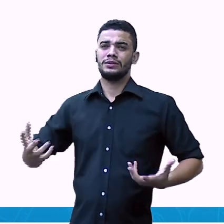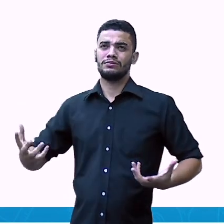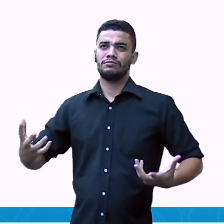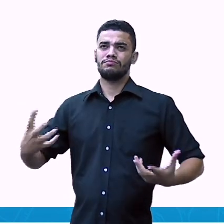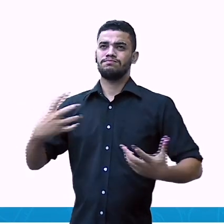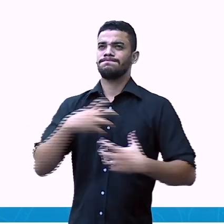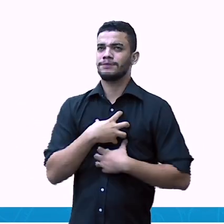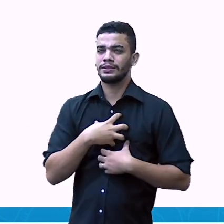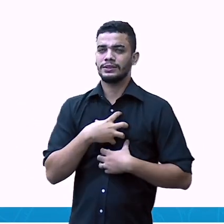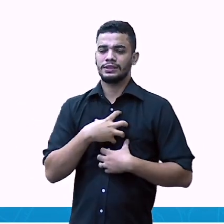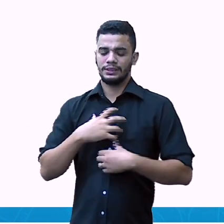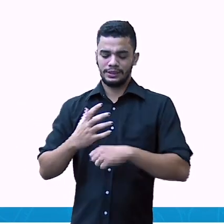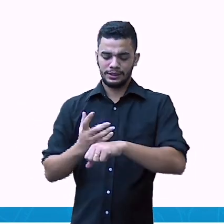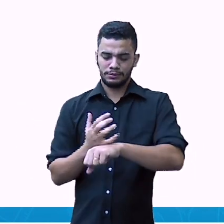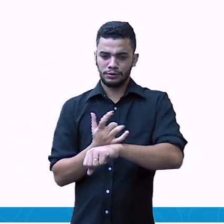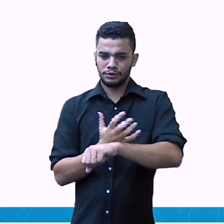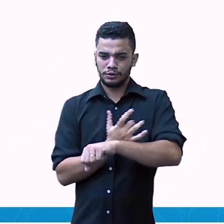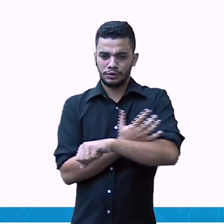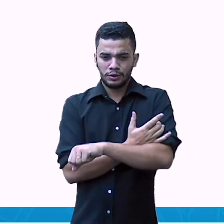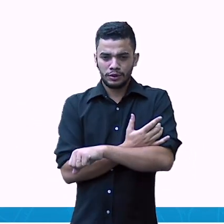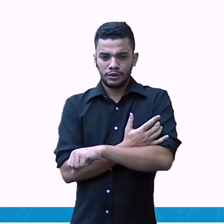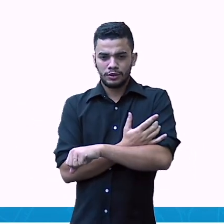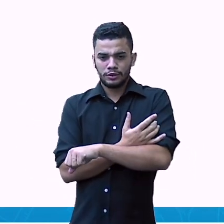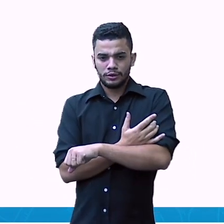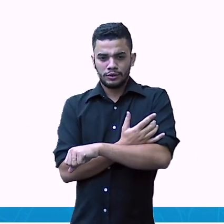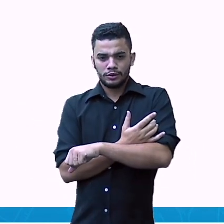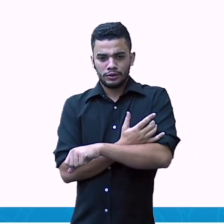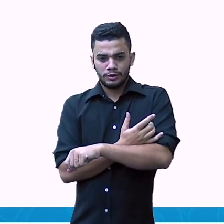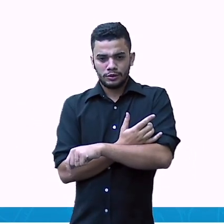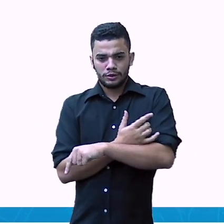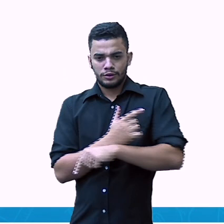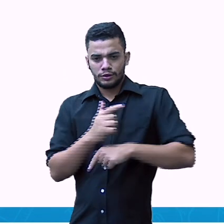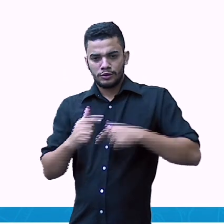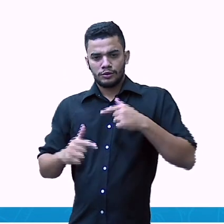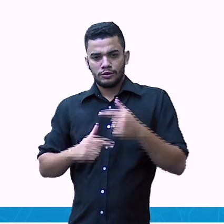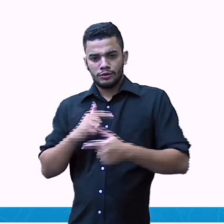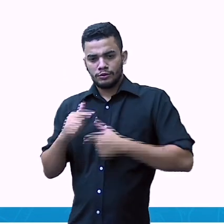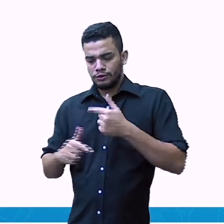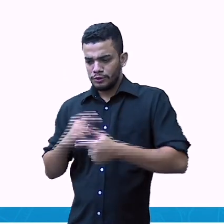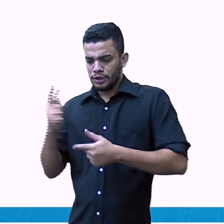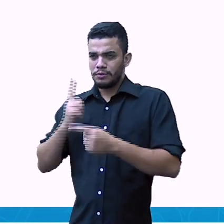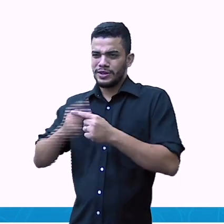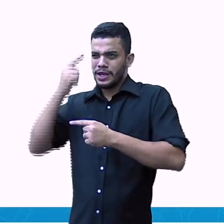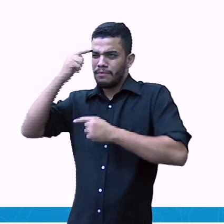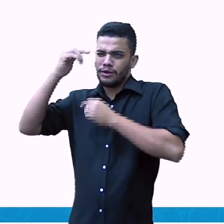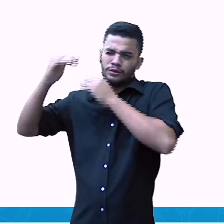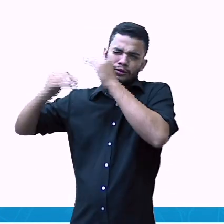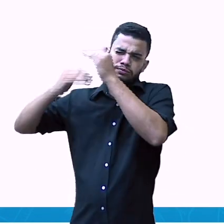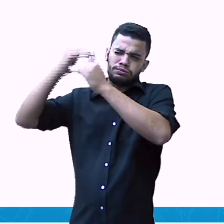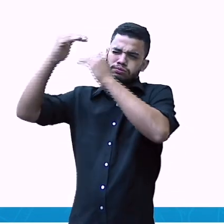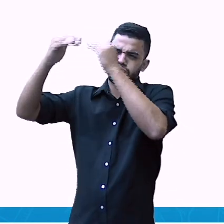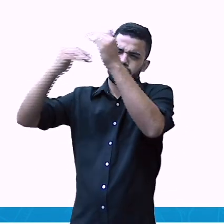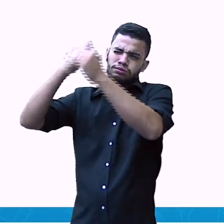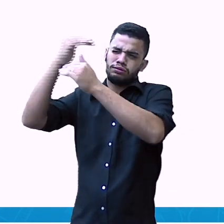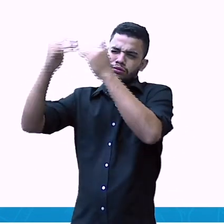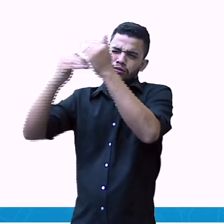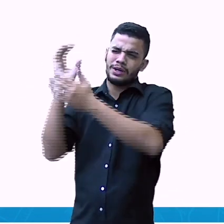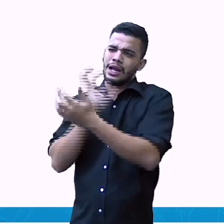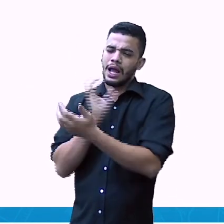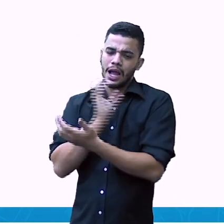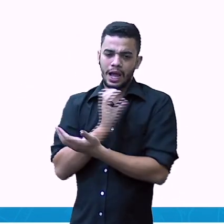devem desempenhar na sociedade? Falso, não é mesmo, pessoal? Ela não vai atingir essa maturidade agora e ela precisa de